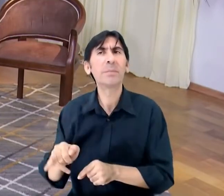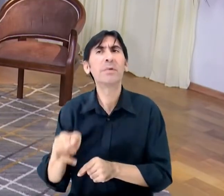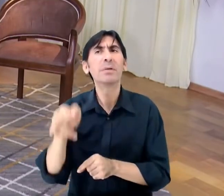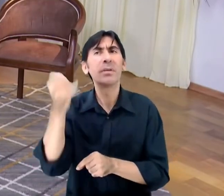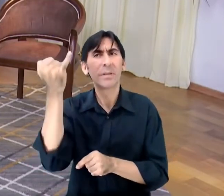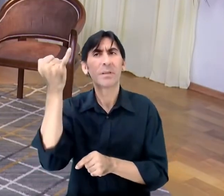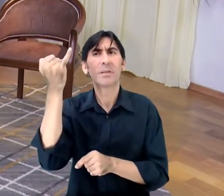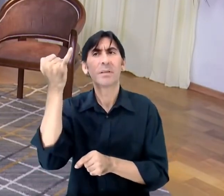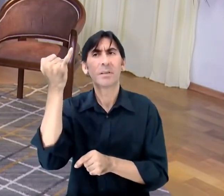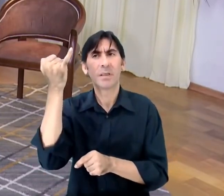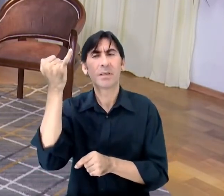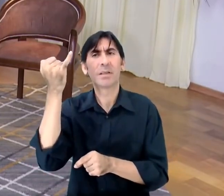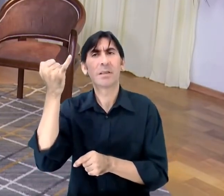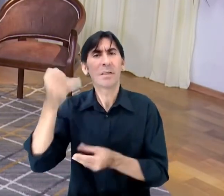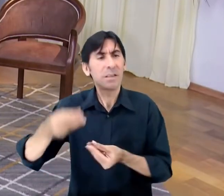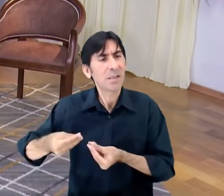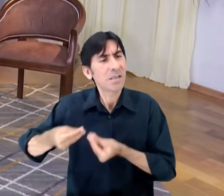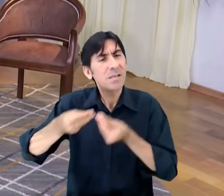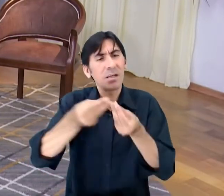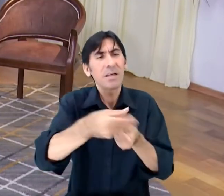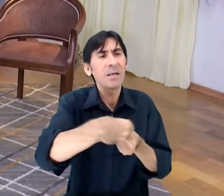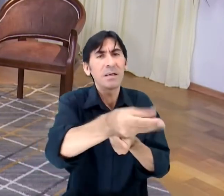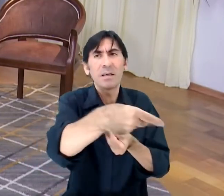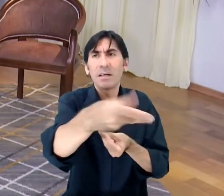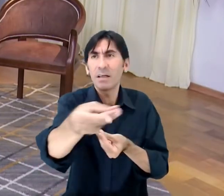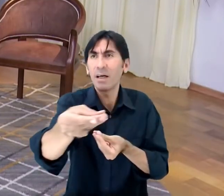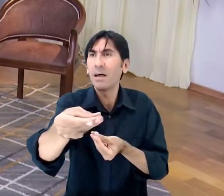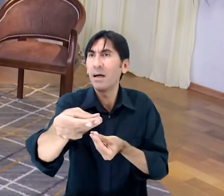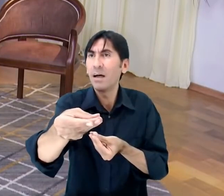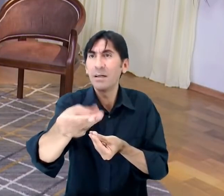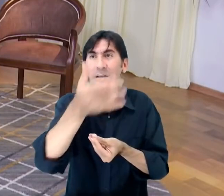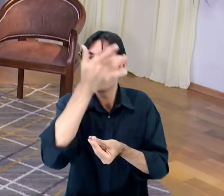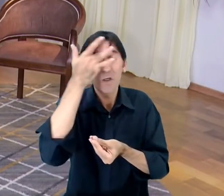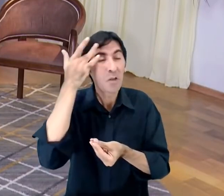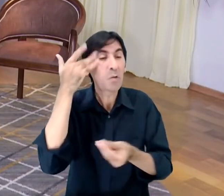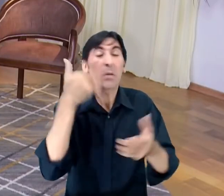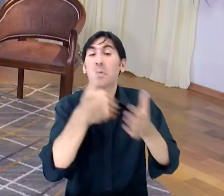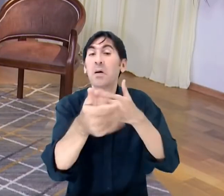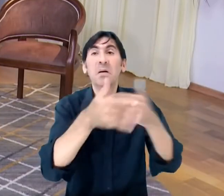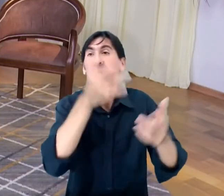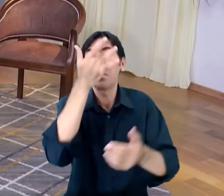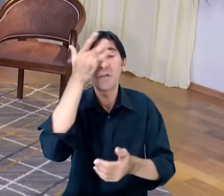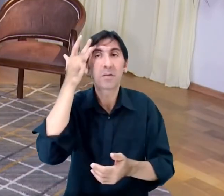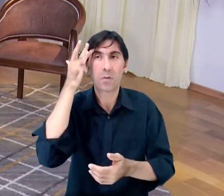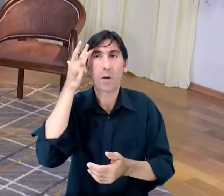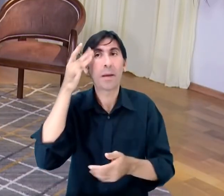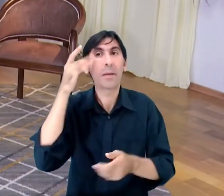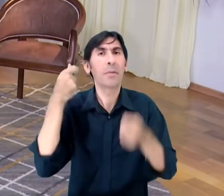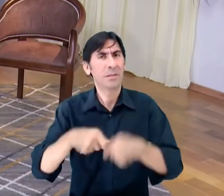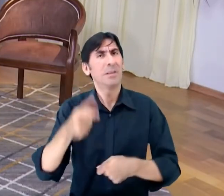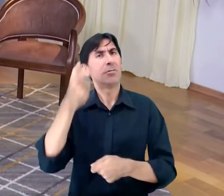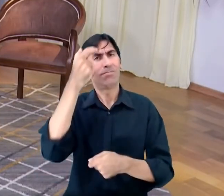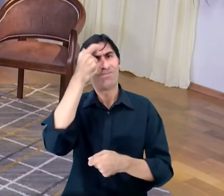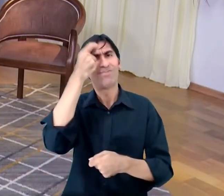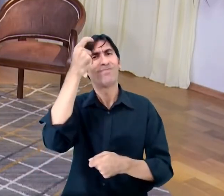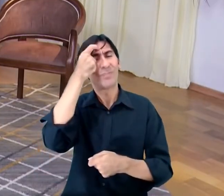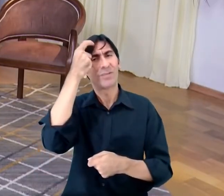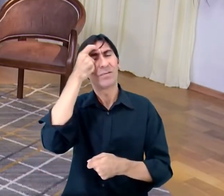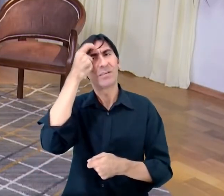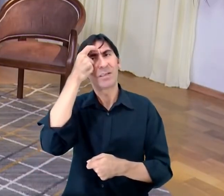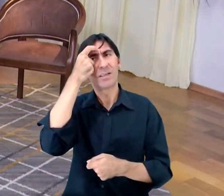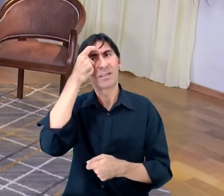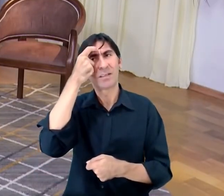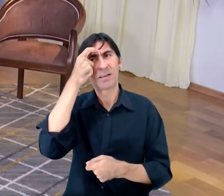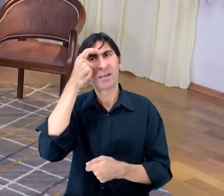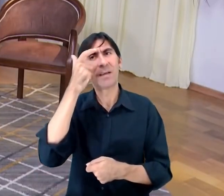os mensageiros silenciosos nas mãos de alguém. Precisamos vigiar isto. Tem um